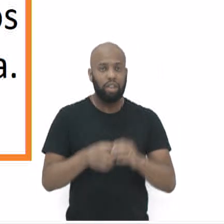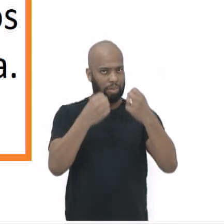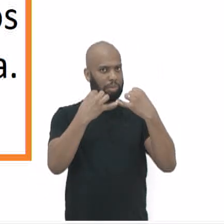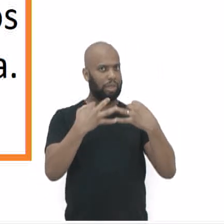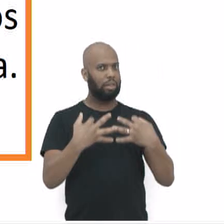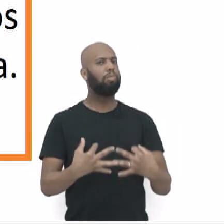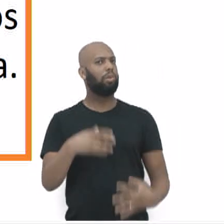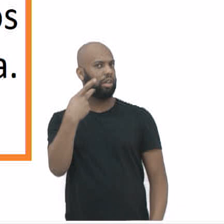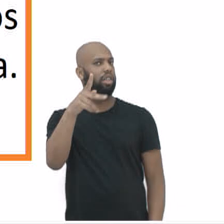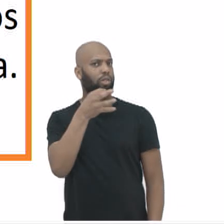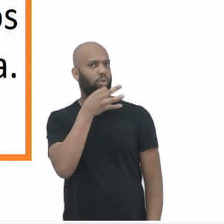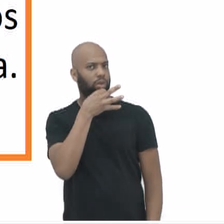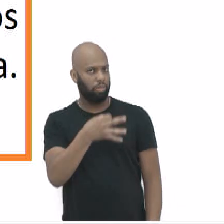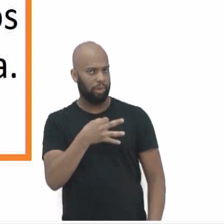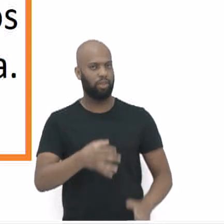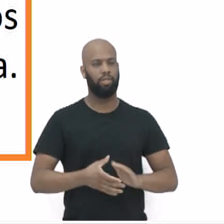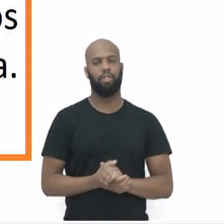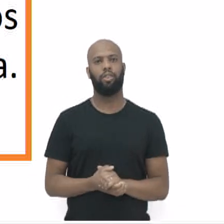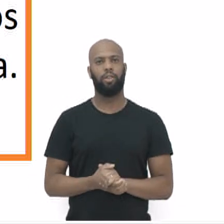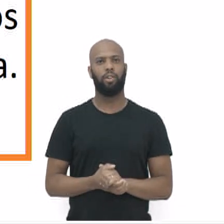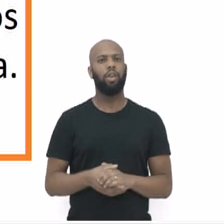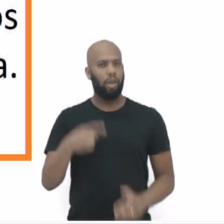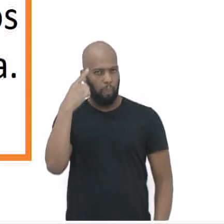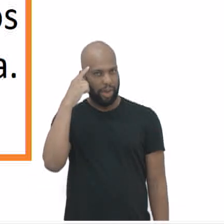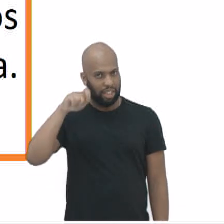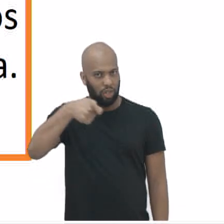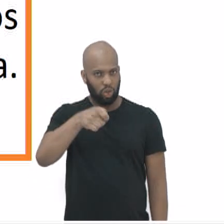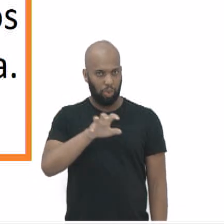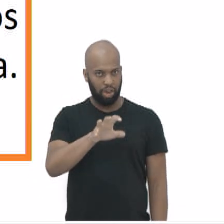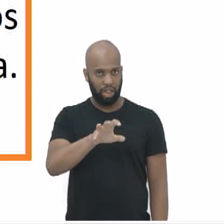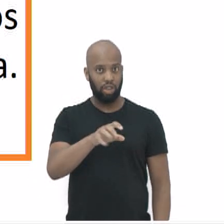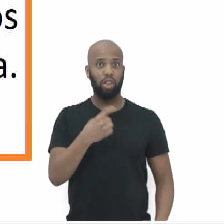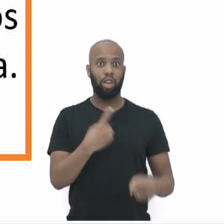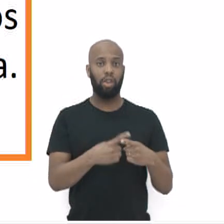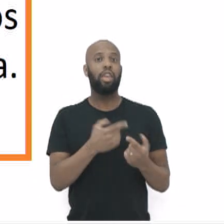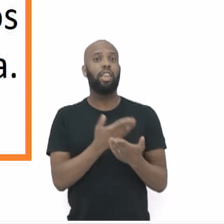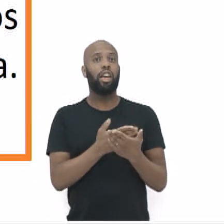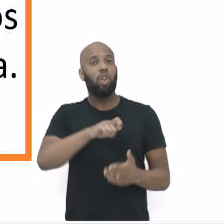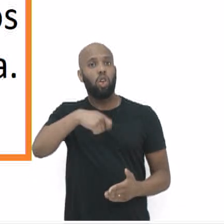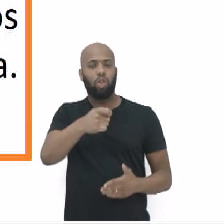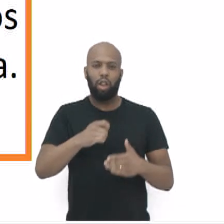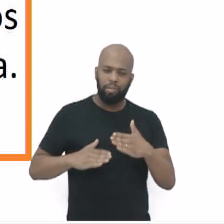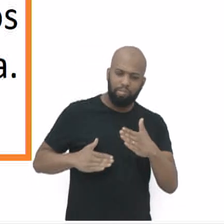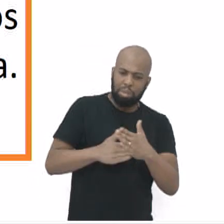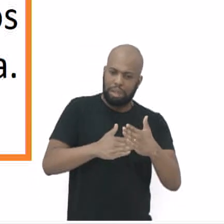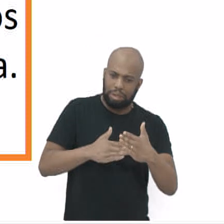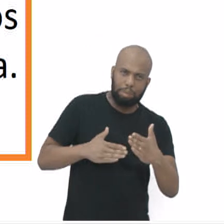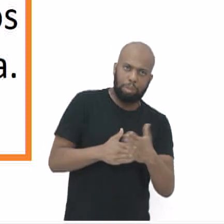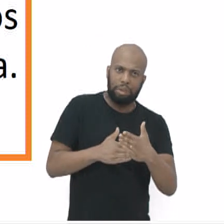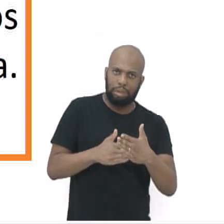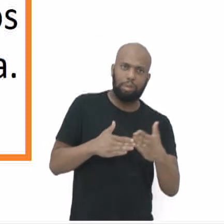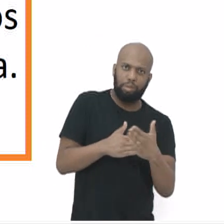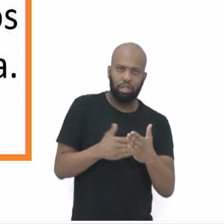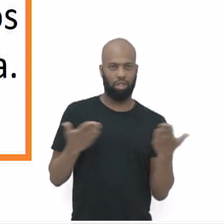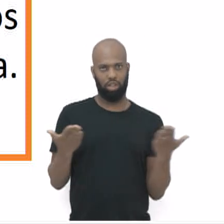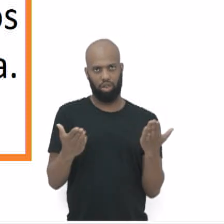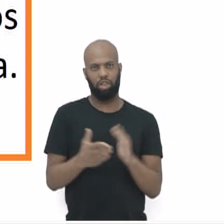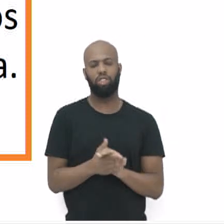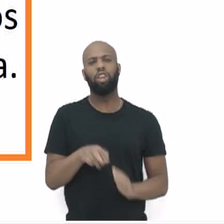já venceu até hoje. E letra B, há pessoas que dizem que os obstáculos são ferramentas para a